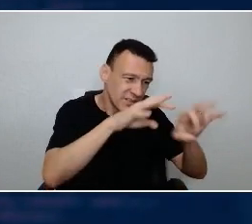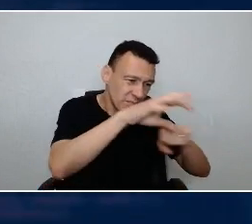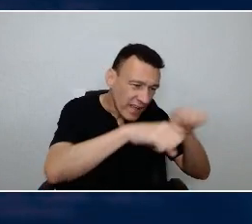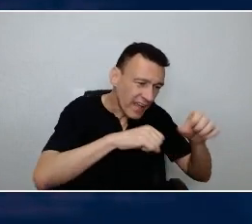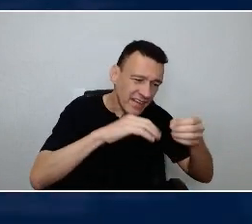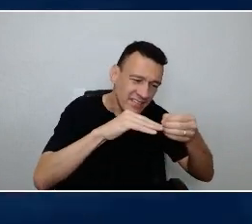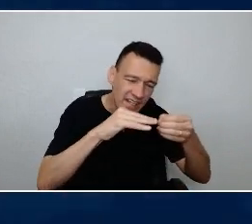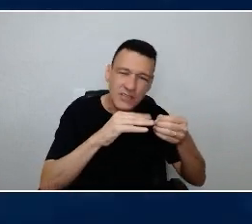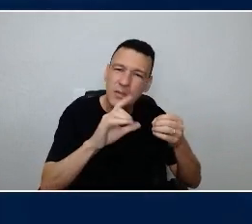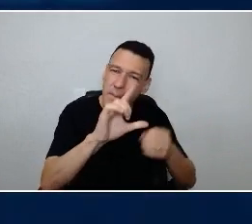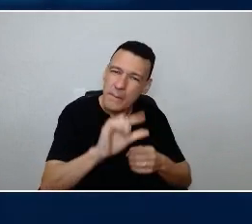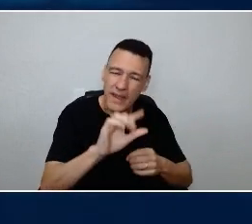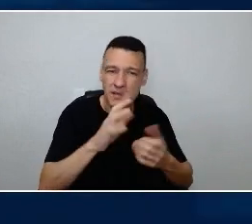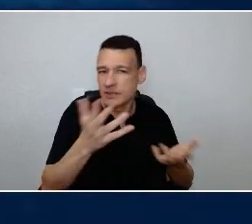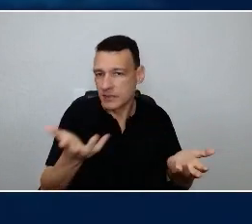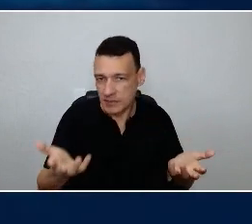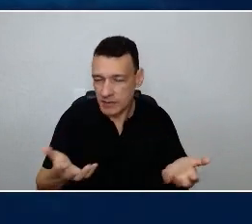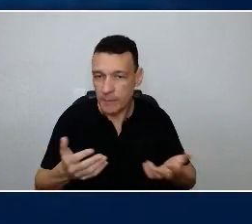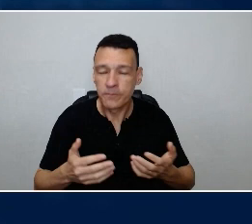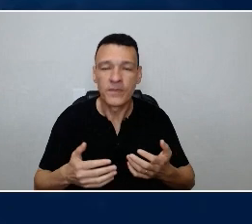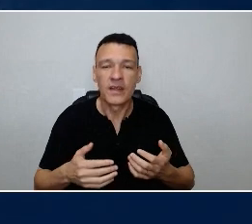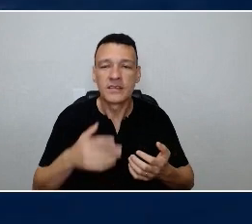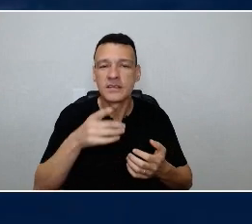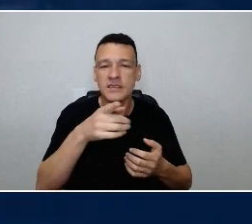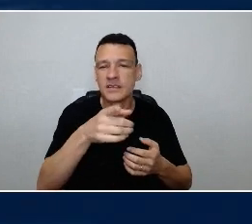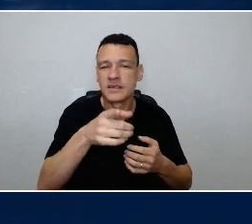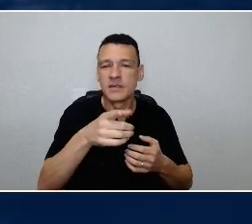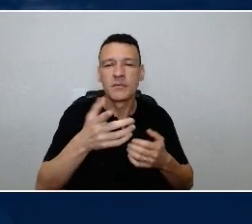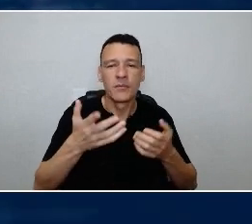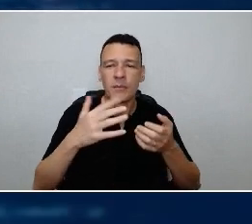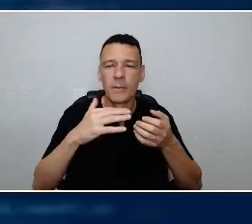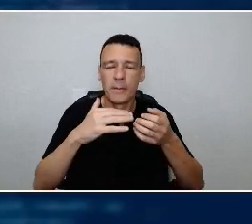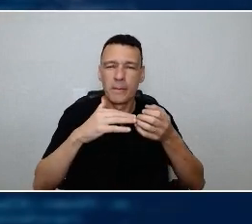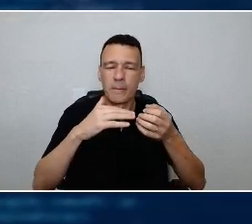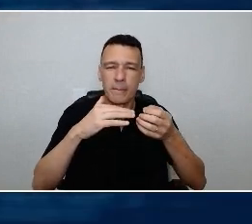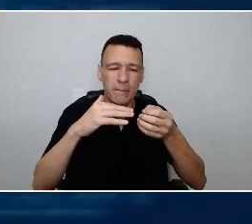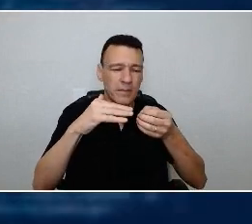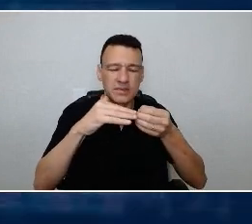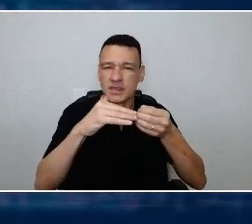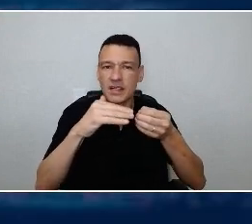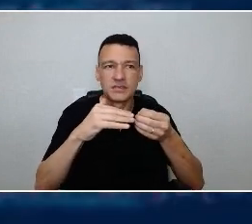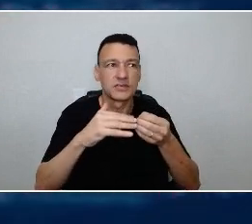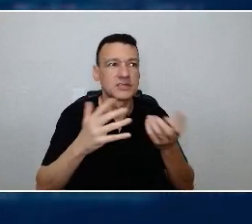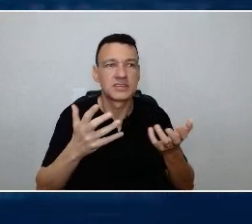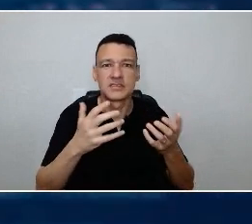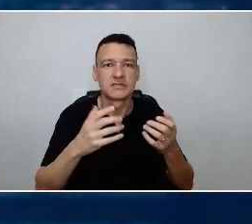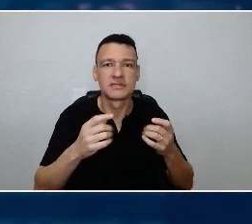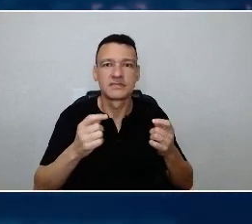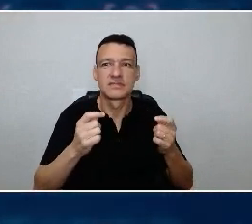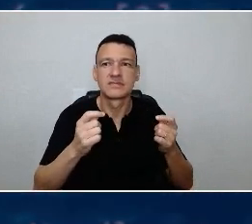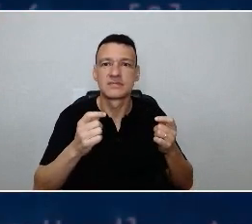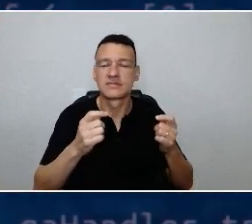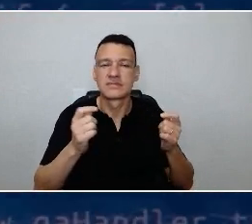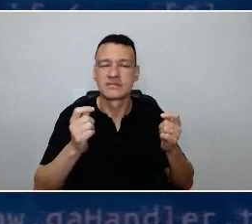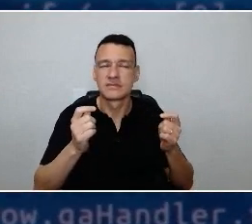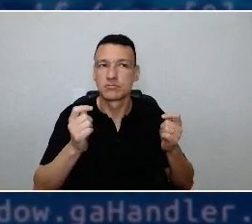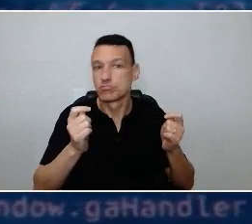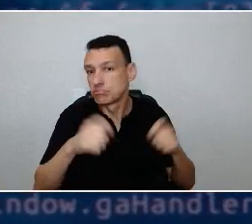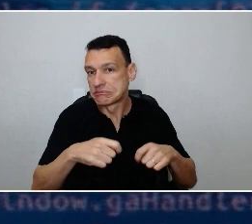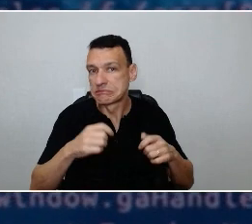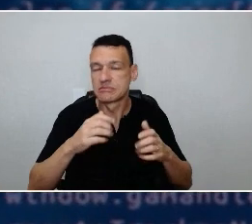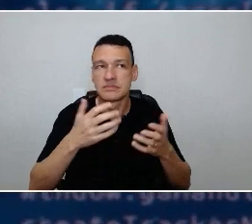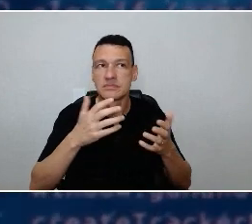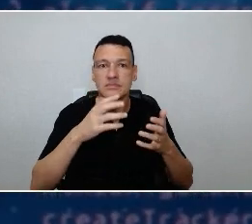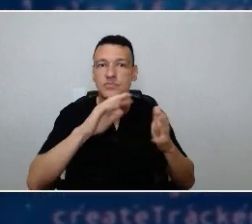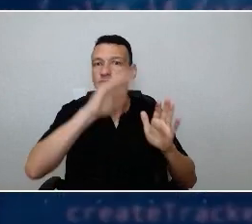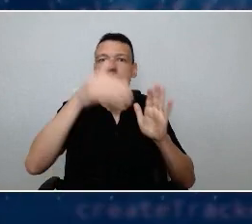banco de dados funciona bem com tanto índice é bom dizer isso também a mongodb ela deve ter um o document da mongo DB né o